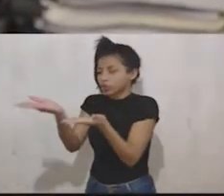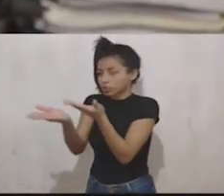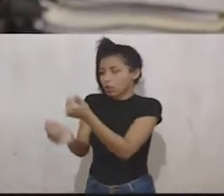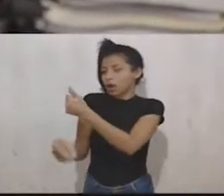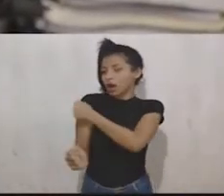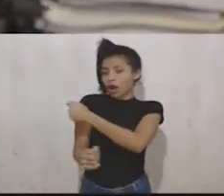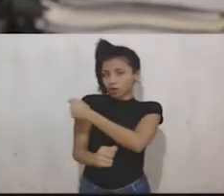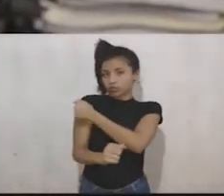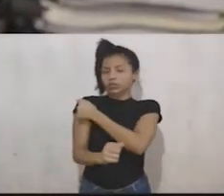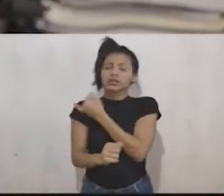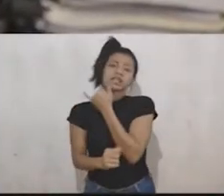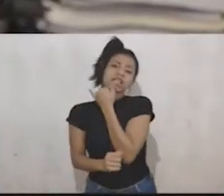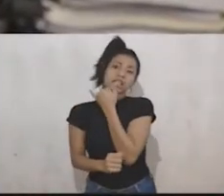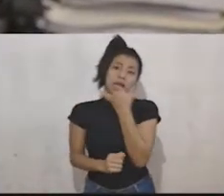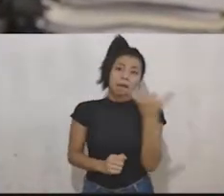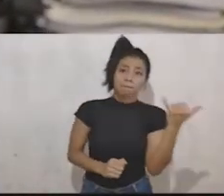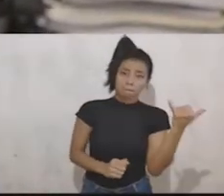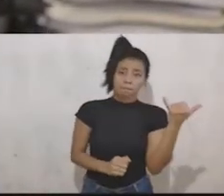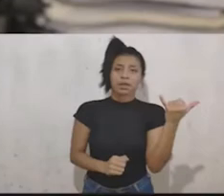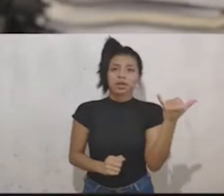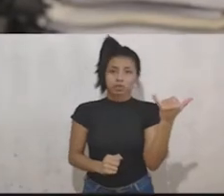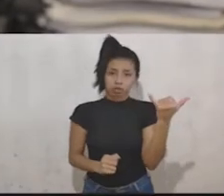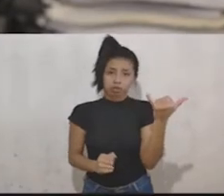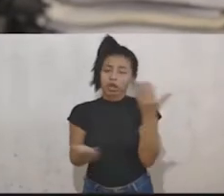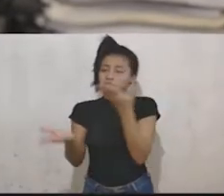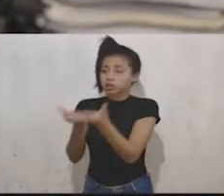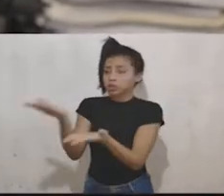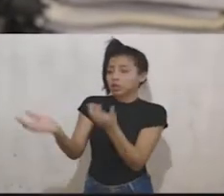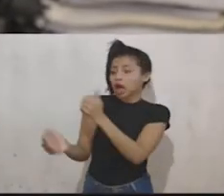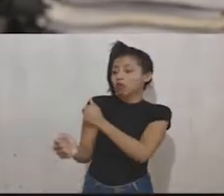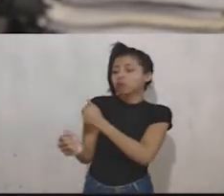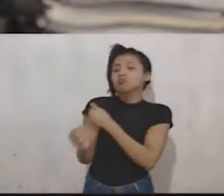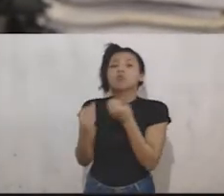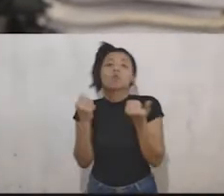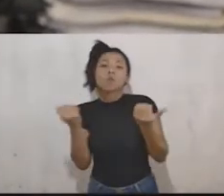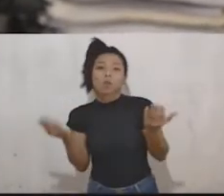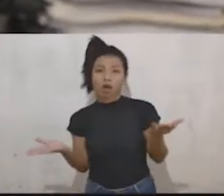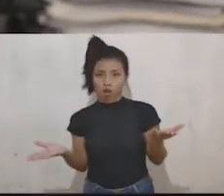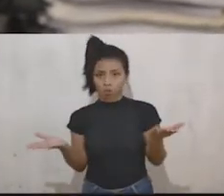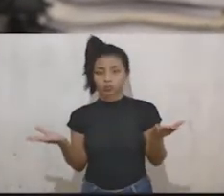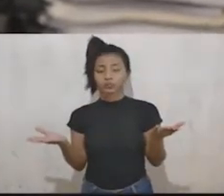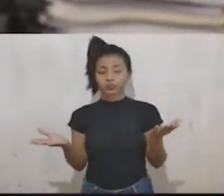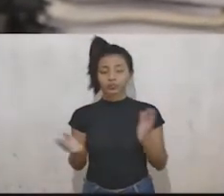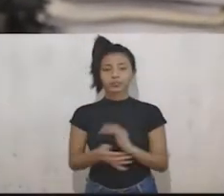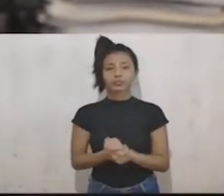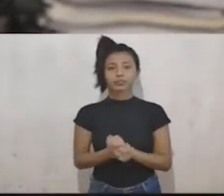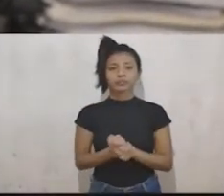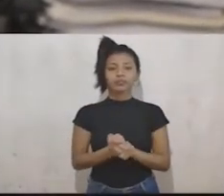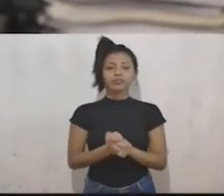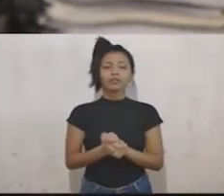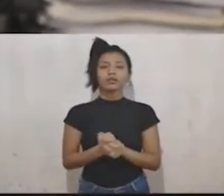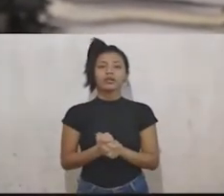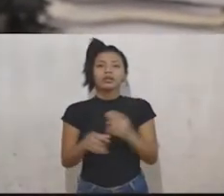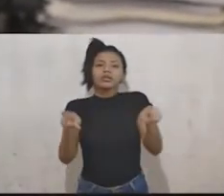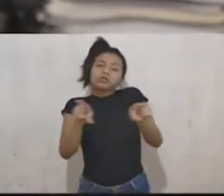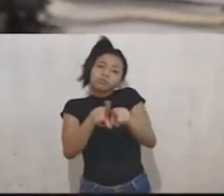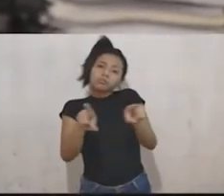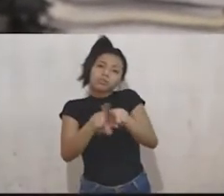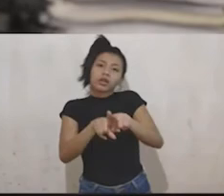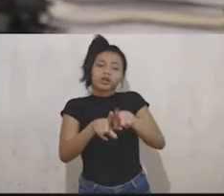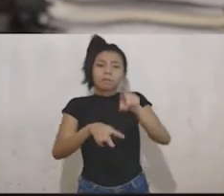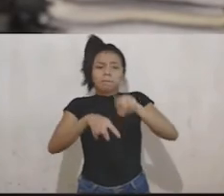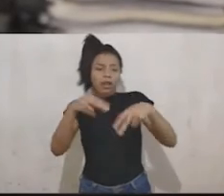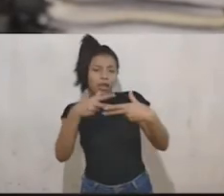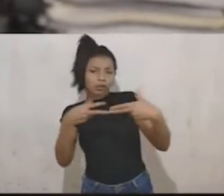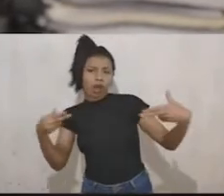que é realizado naquele momento. A gente utiliza de vários recursos,